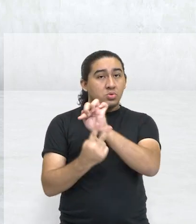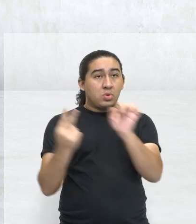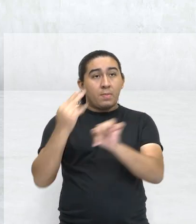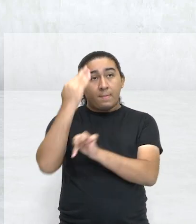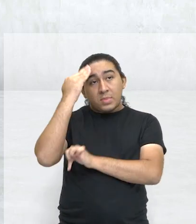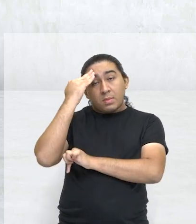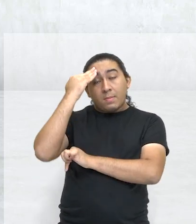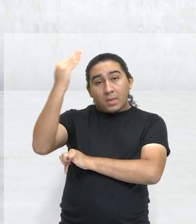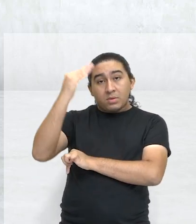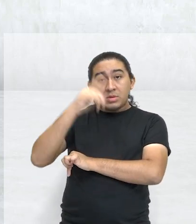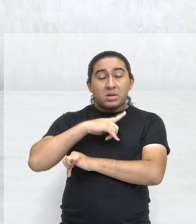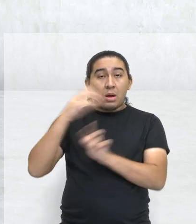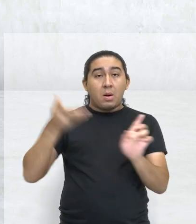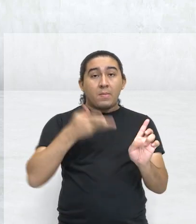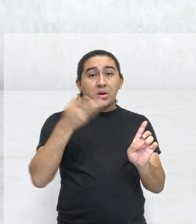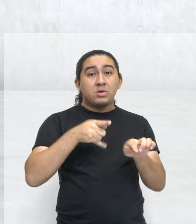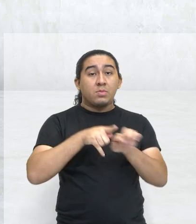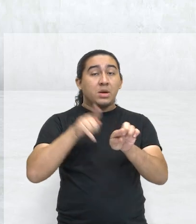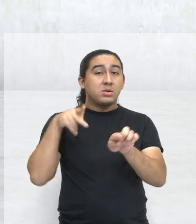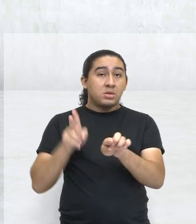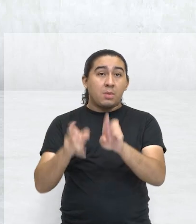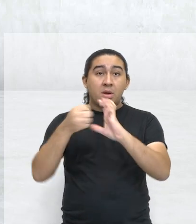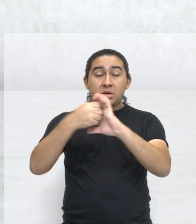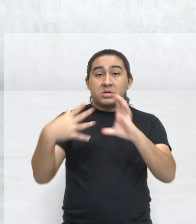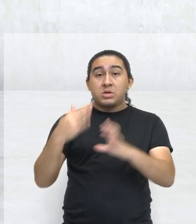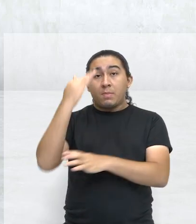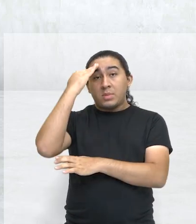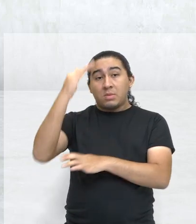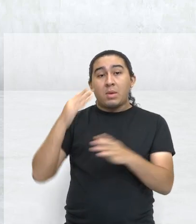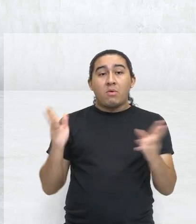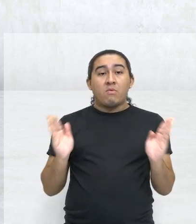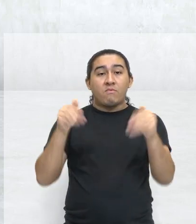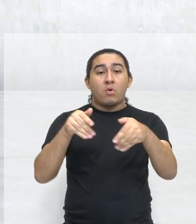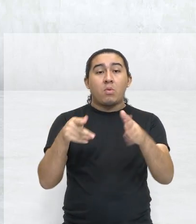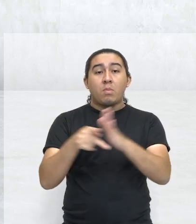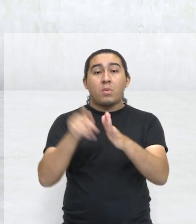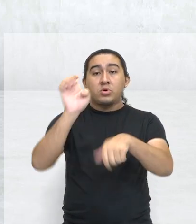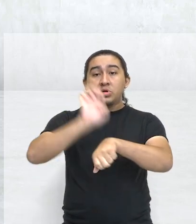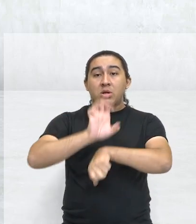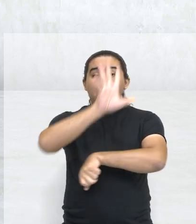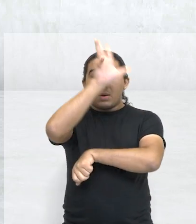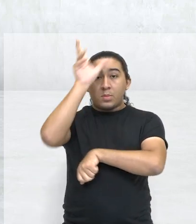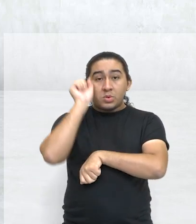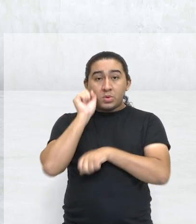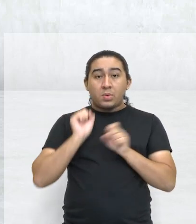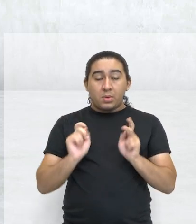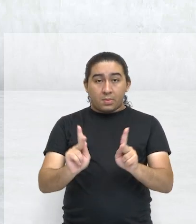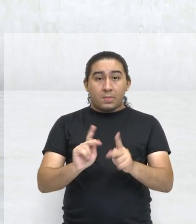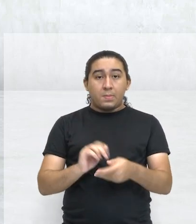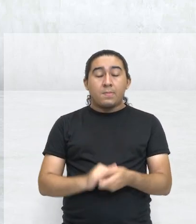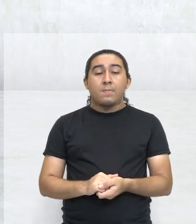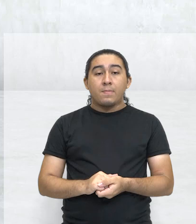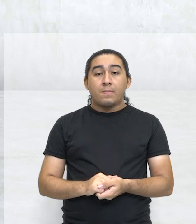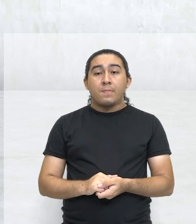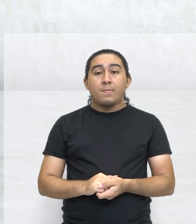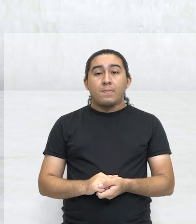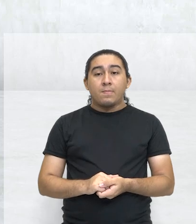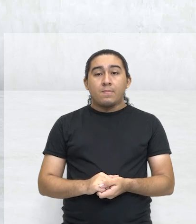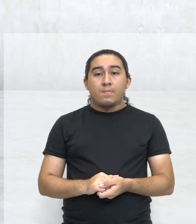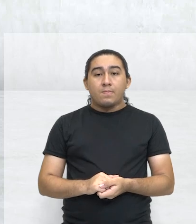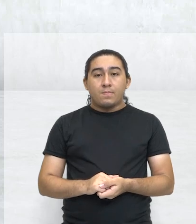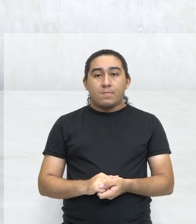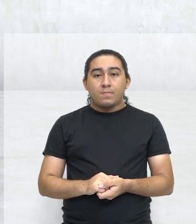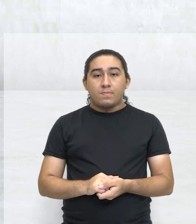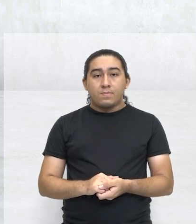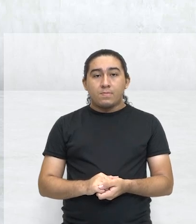representa a união das musas do teatro. Então, como eu falei para vocês, tem as musas do teatro que faz essa homenagem,